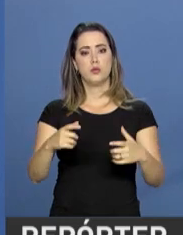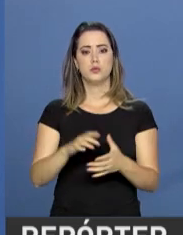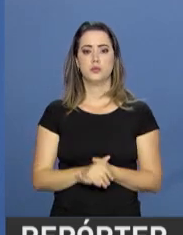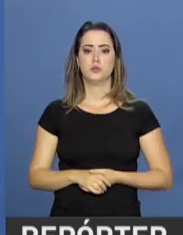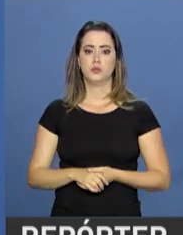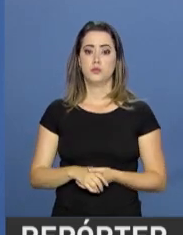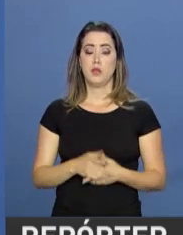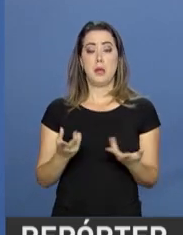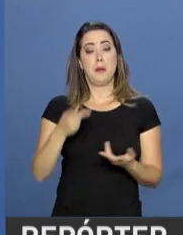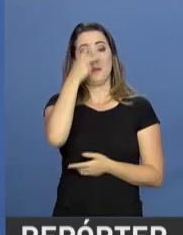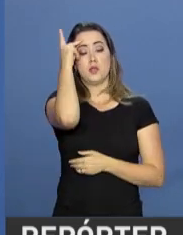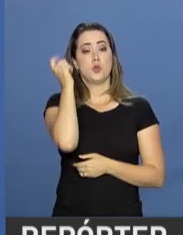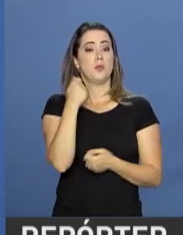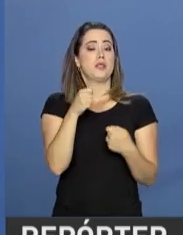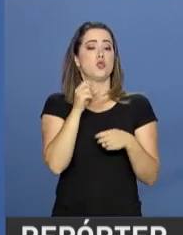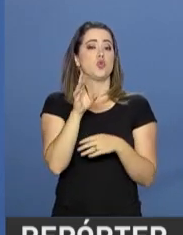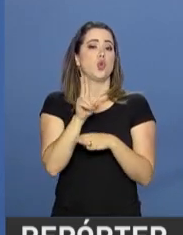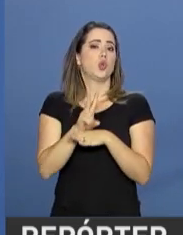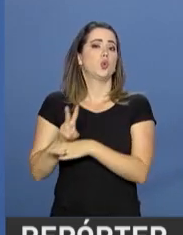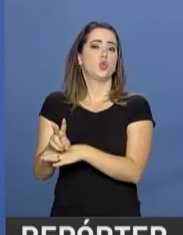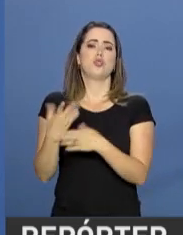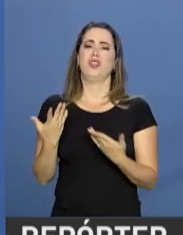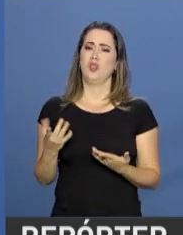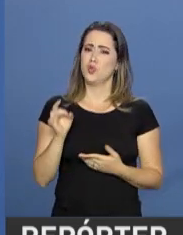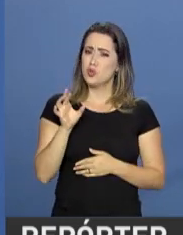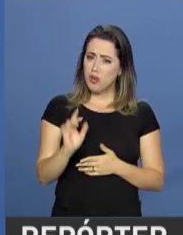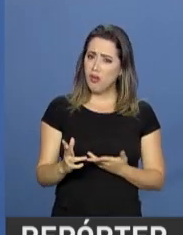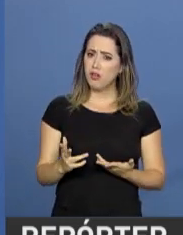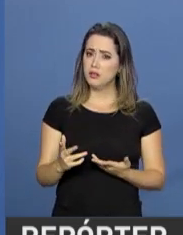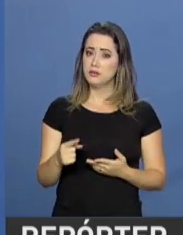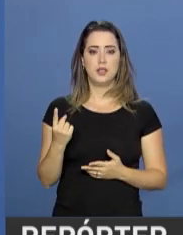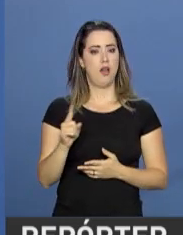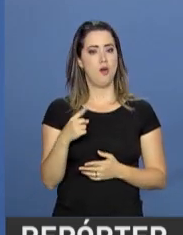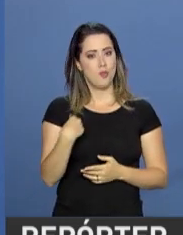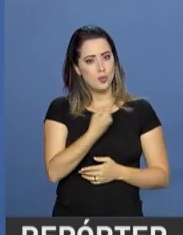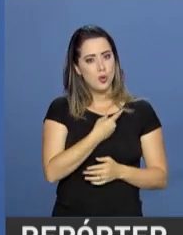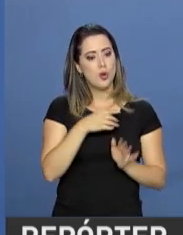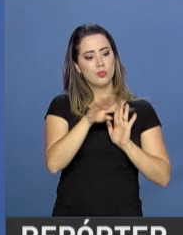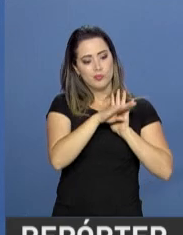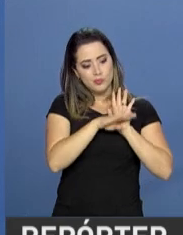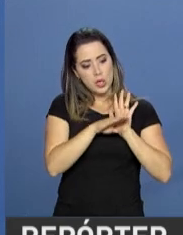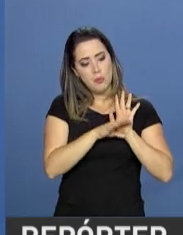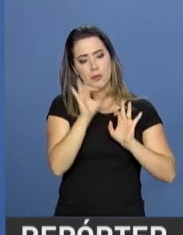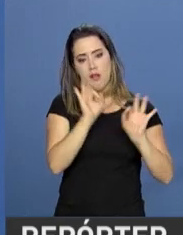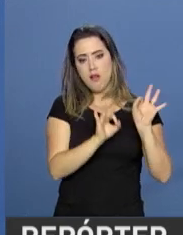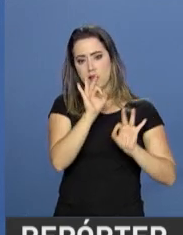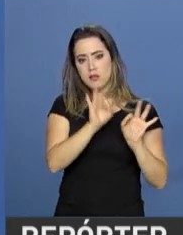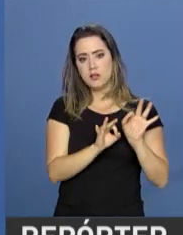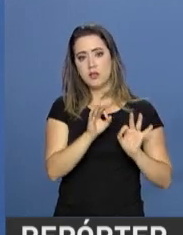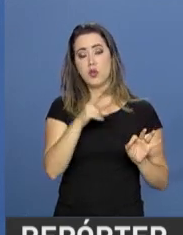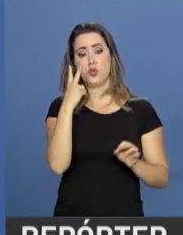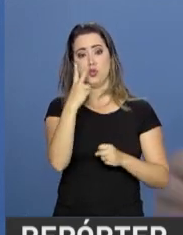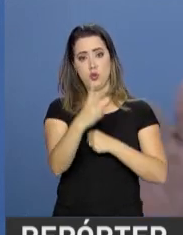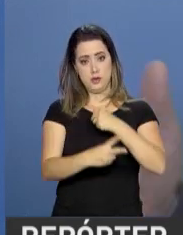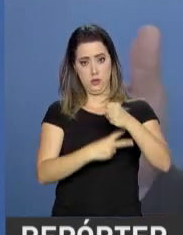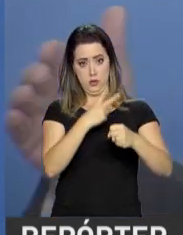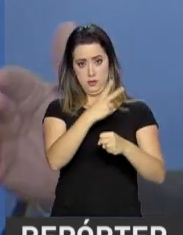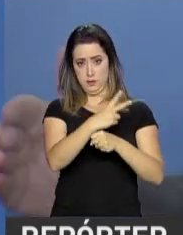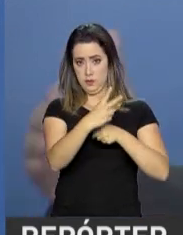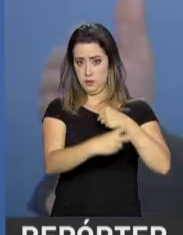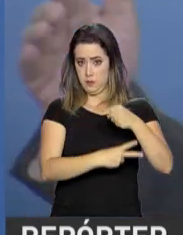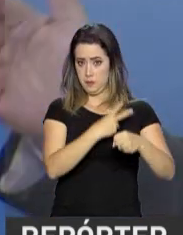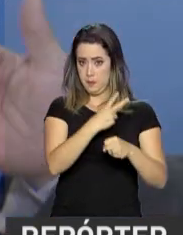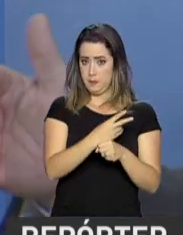basta apenas o crédito por essa razão o nosso plano safra que agora é plurianual ele vai